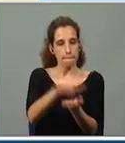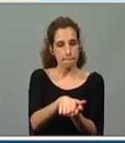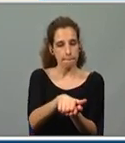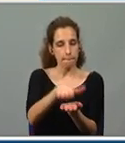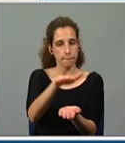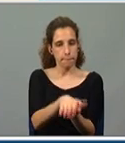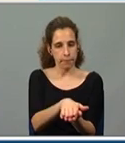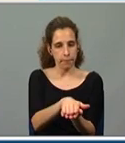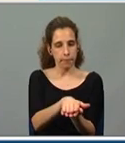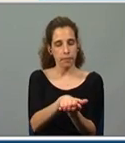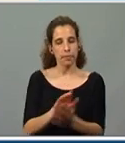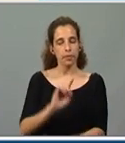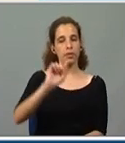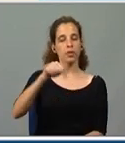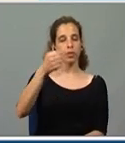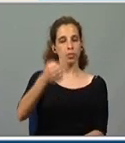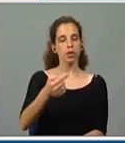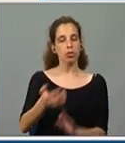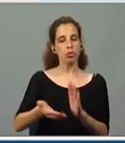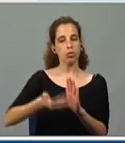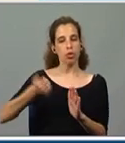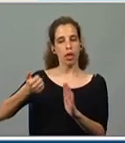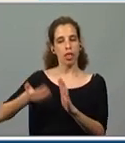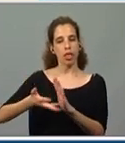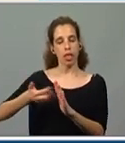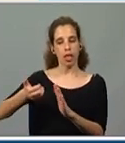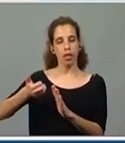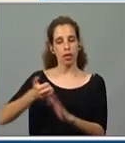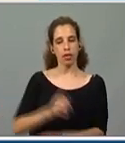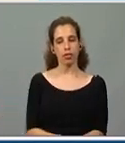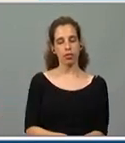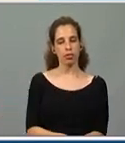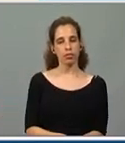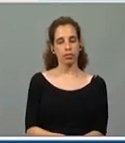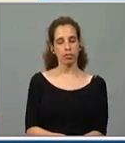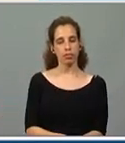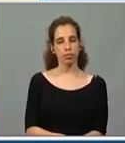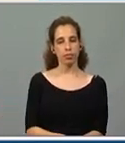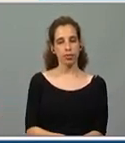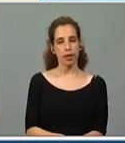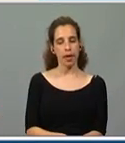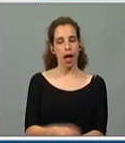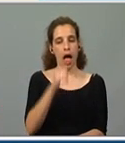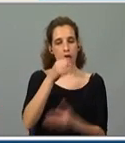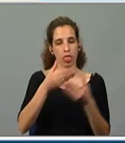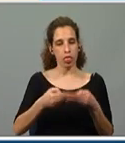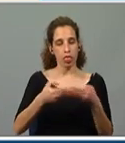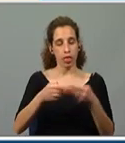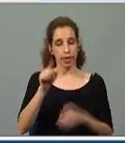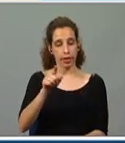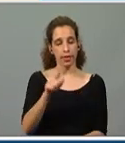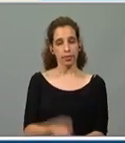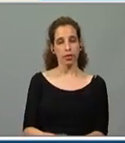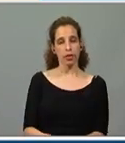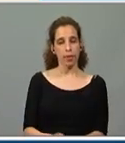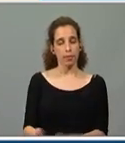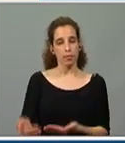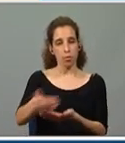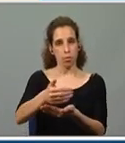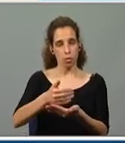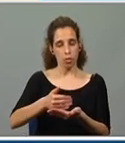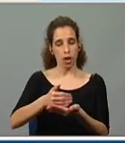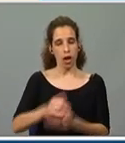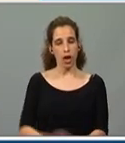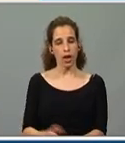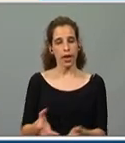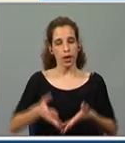colocada numa prensa e foi retirado a fase líquida. Essa fase foi recolhida em gobelés